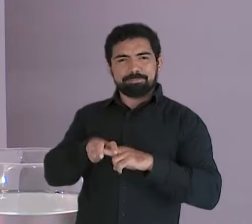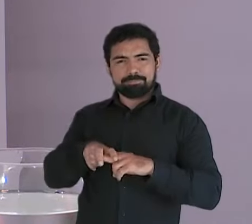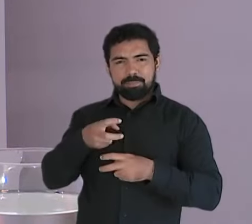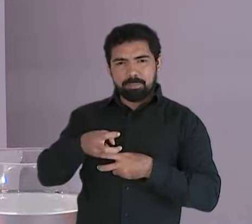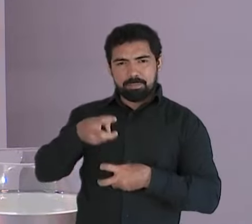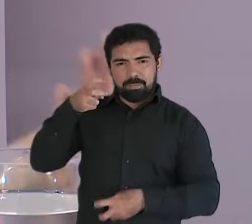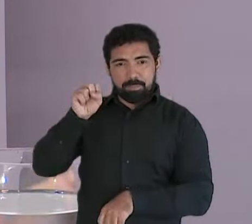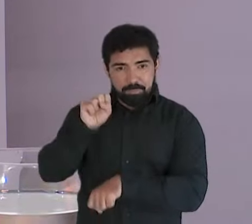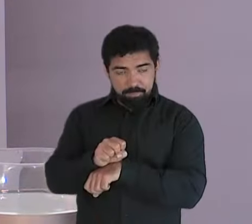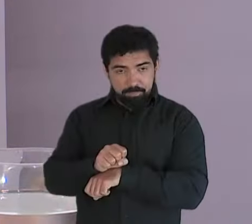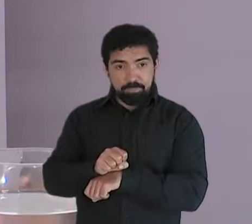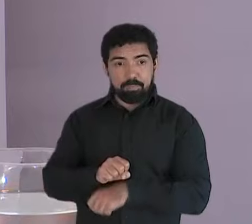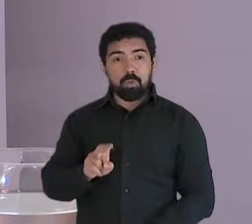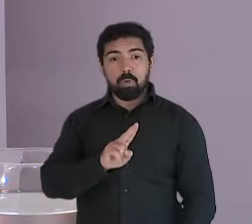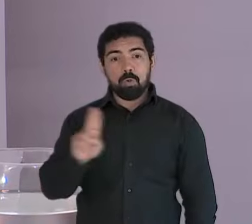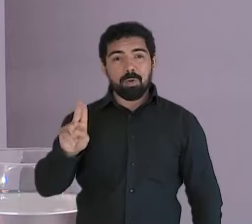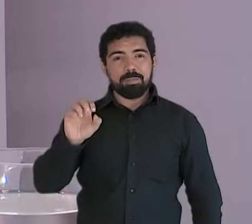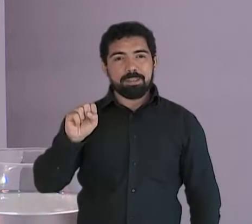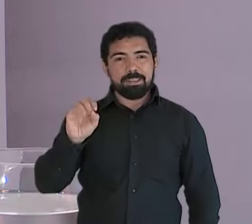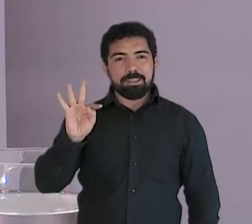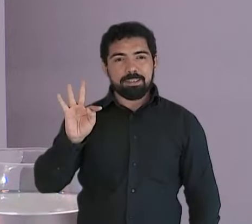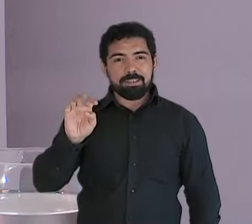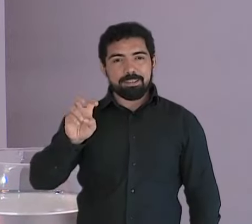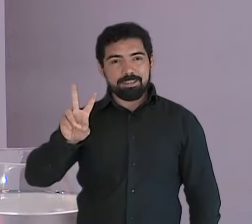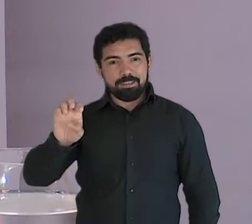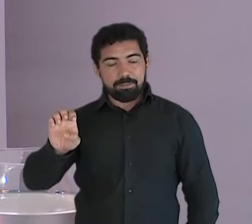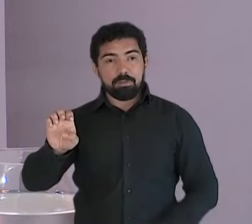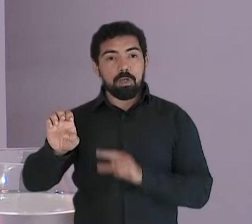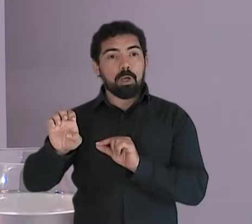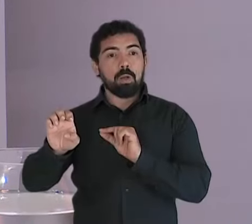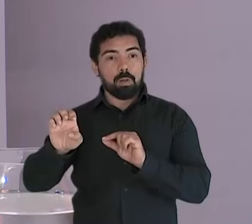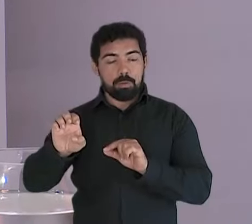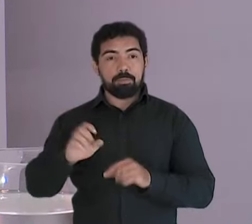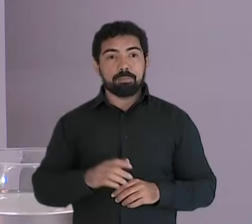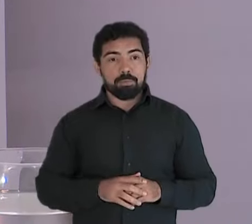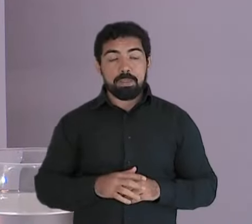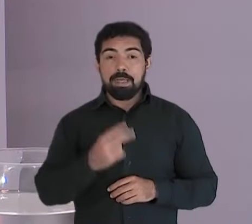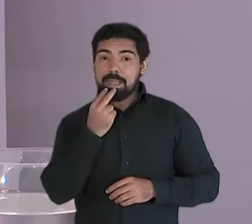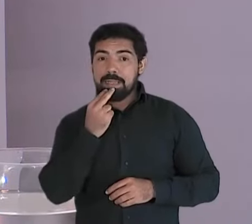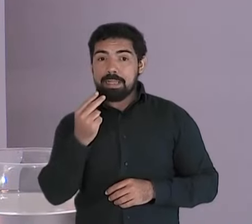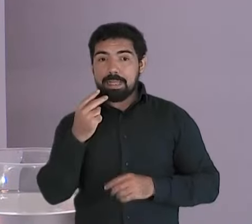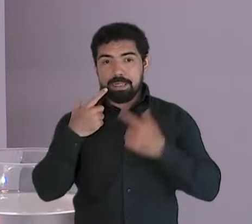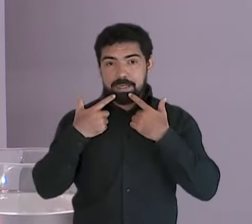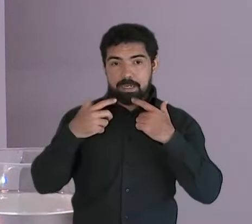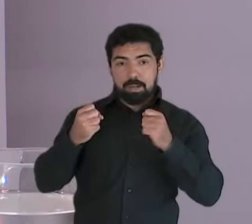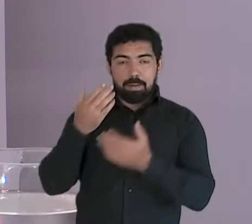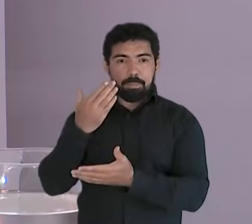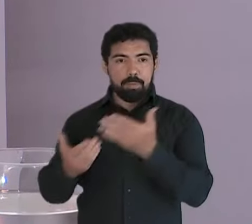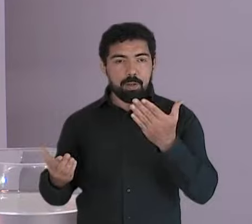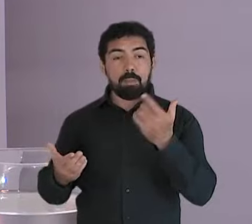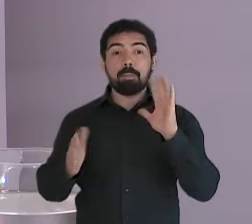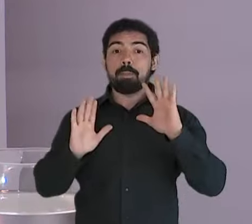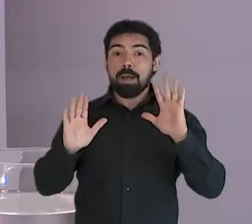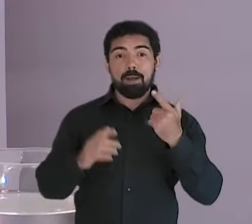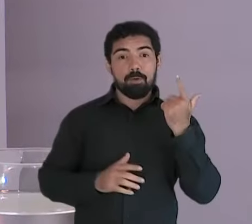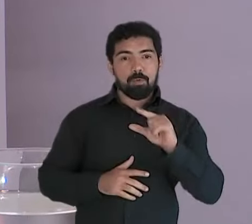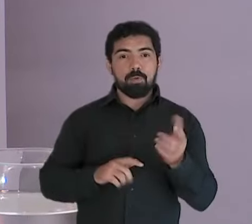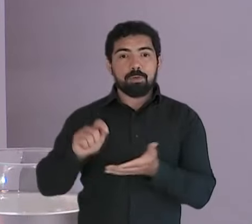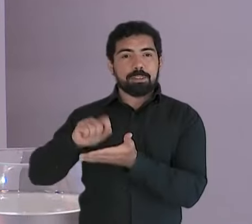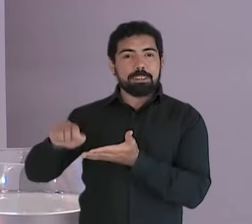físico fenomenal, e ele perdeu o uso de linguagem. Então, ele conseguiu escrever livros,